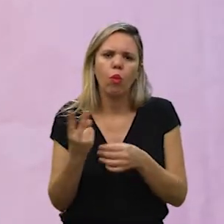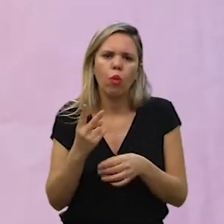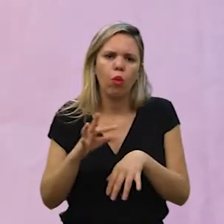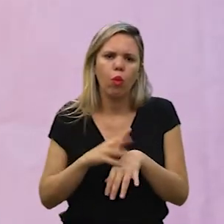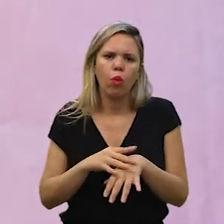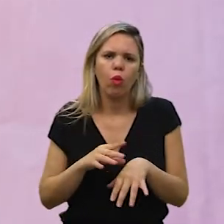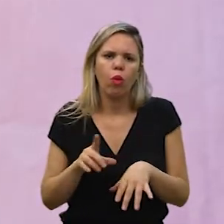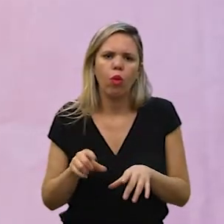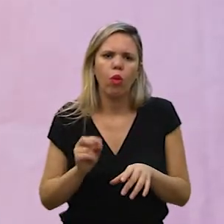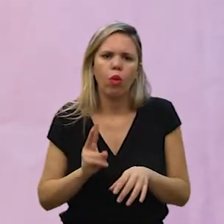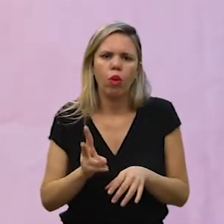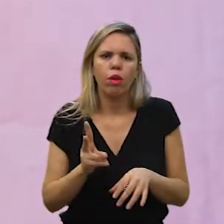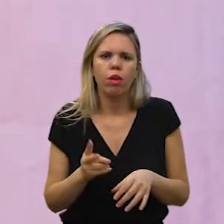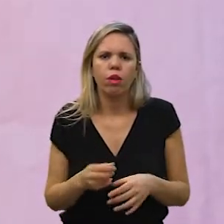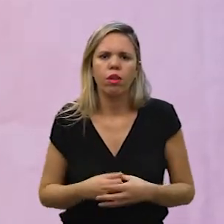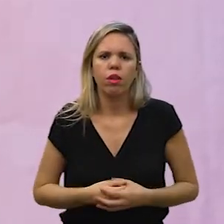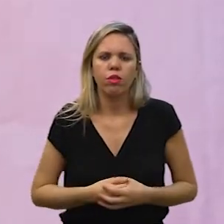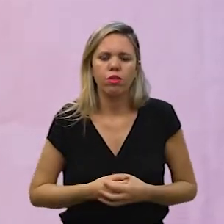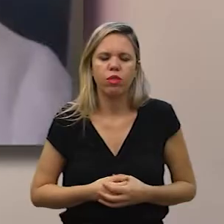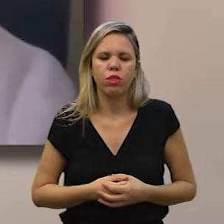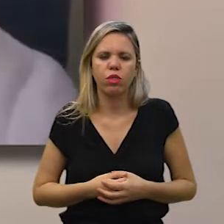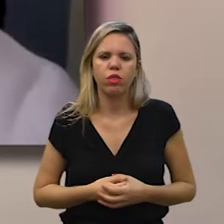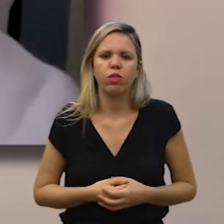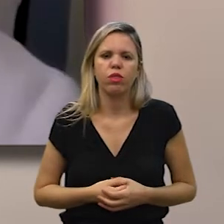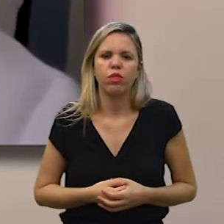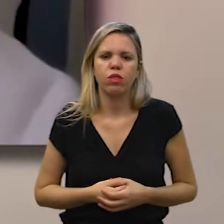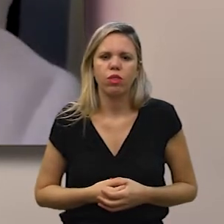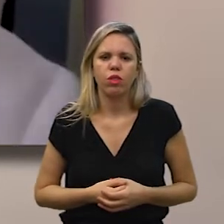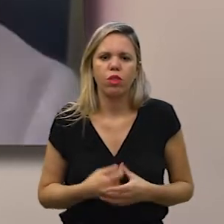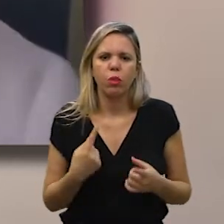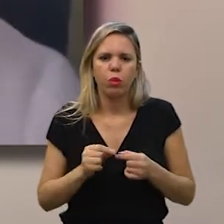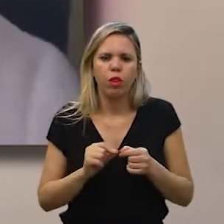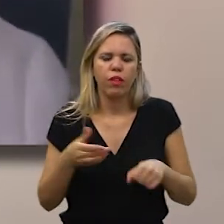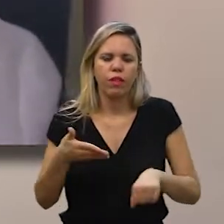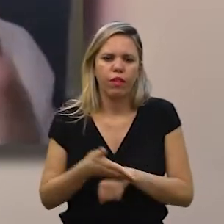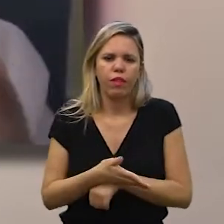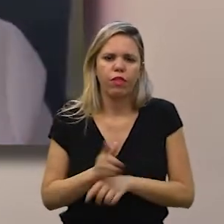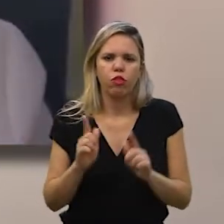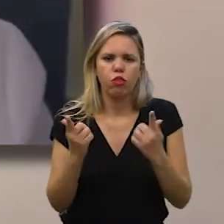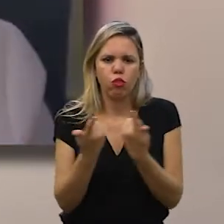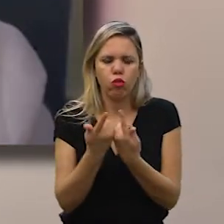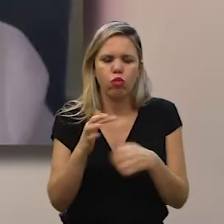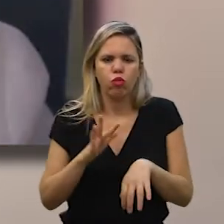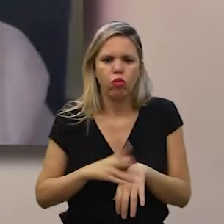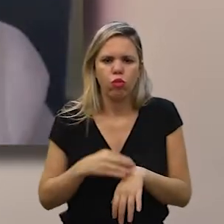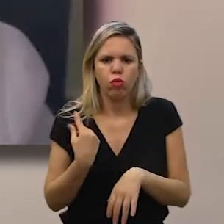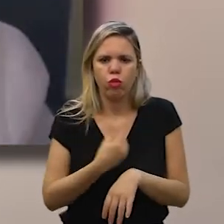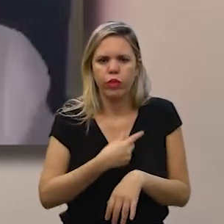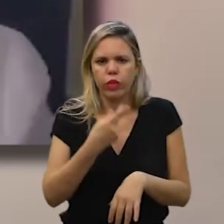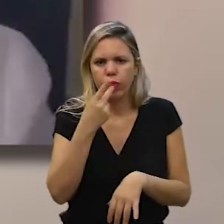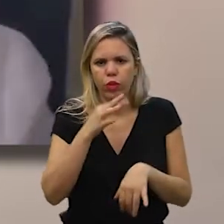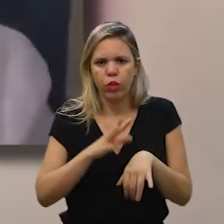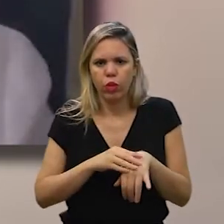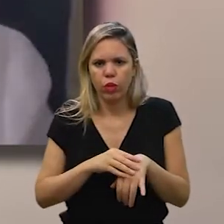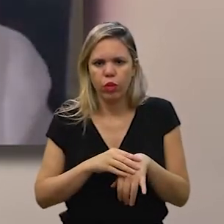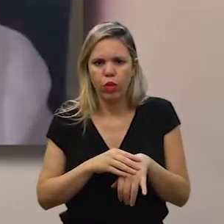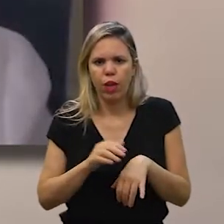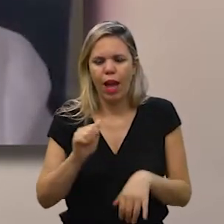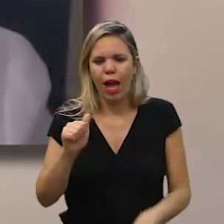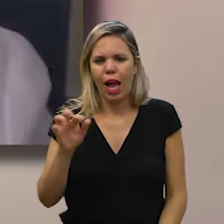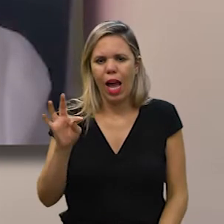associação? Só para pegar esse gancho, não deixar escapar. Porque ela faz parte de um grupo de doenças que a gente chama de